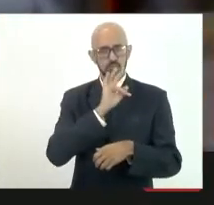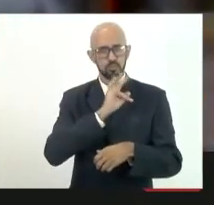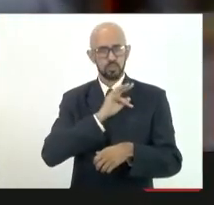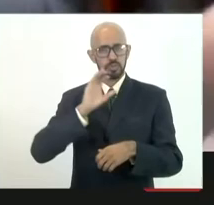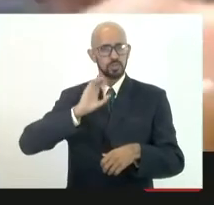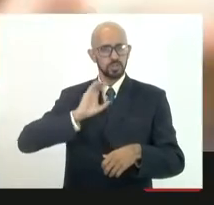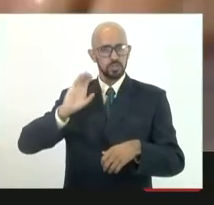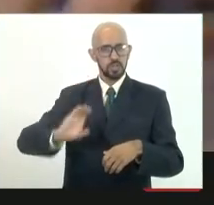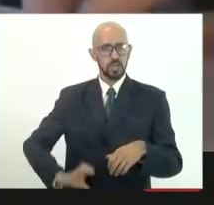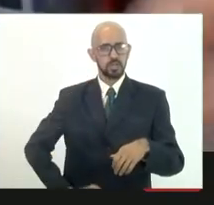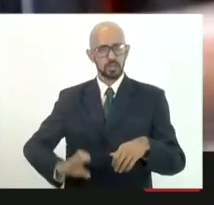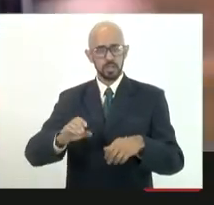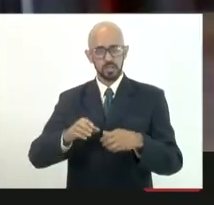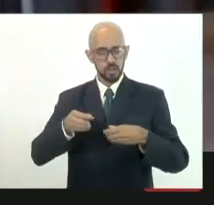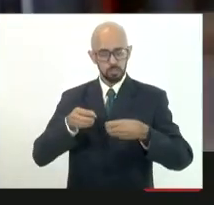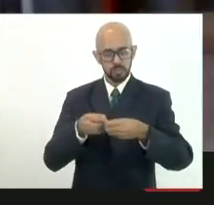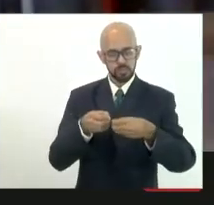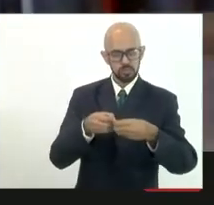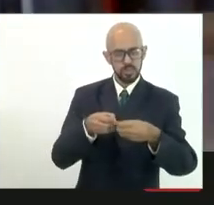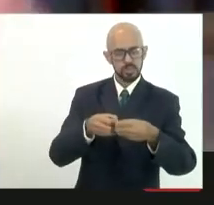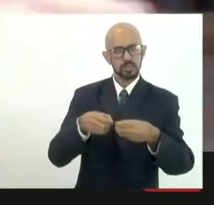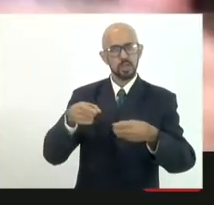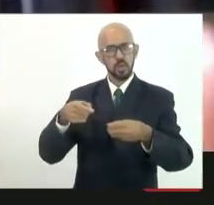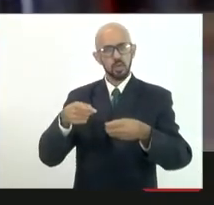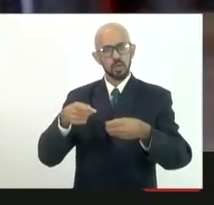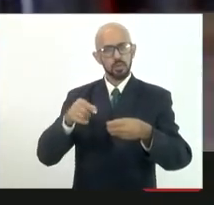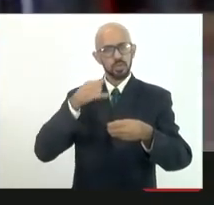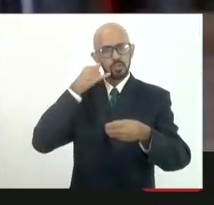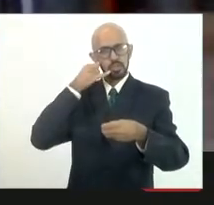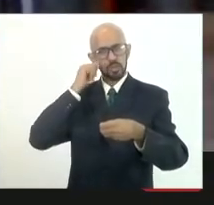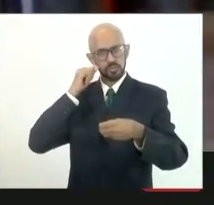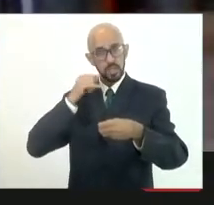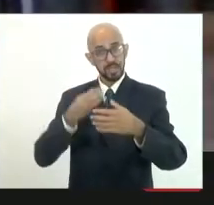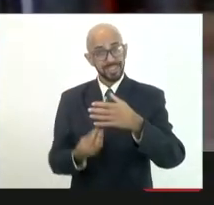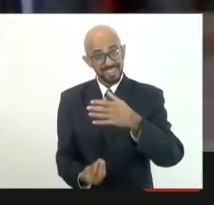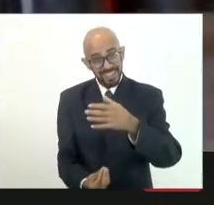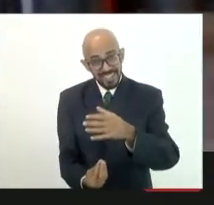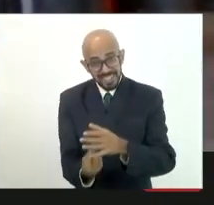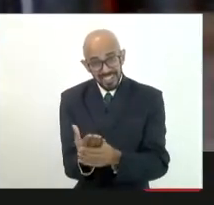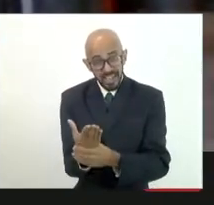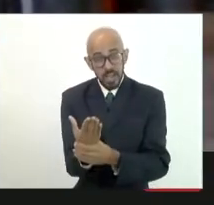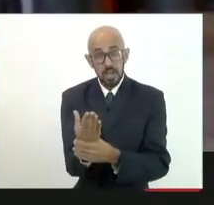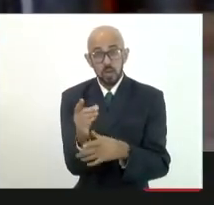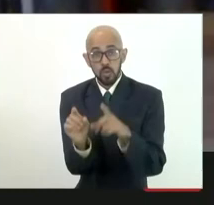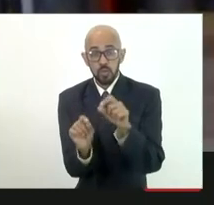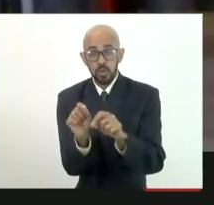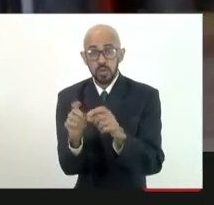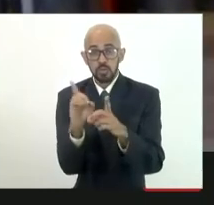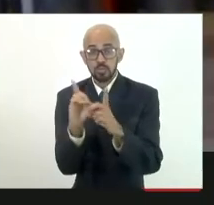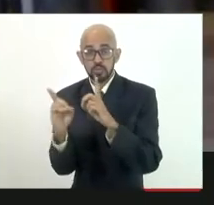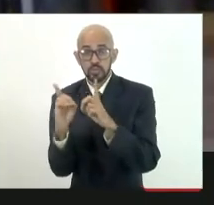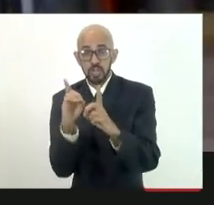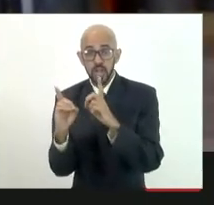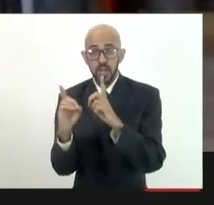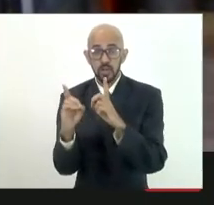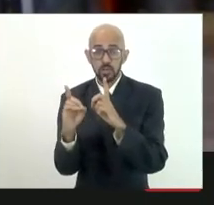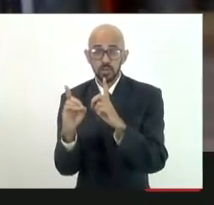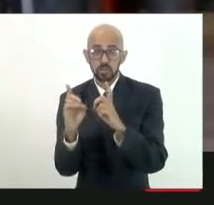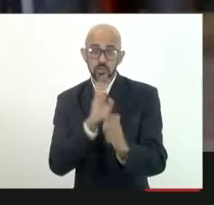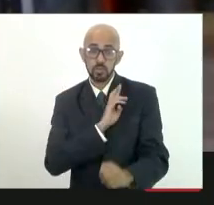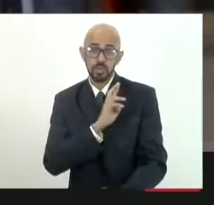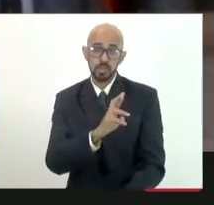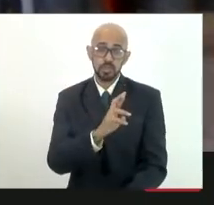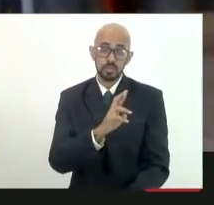de aproximação, policiamento preventivo, de você criar interlocuções com as religiões de matriz africana, o que